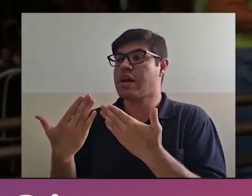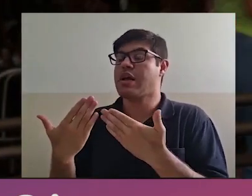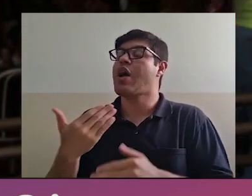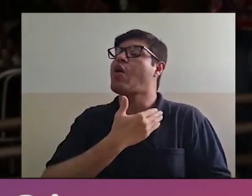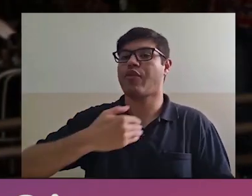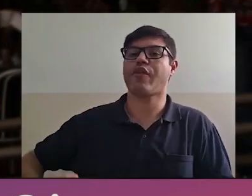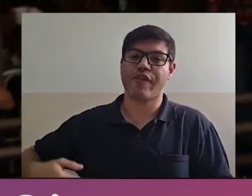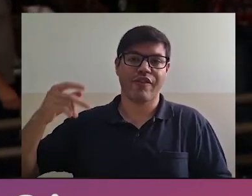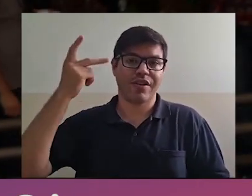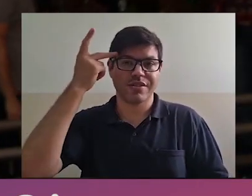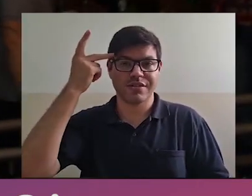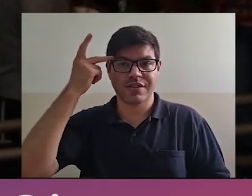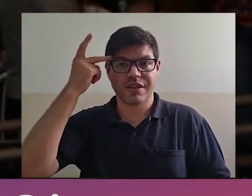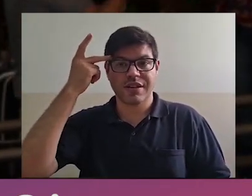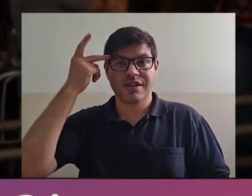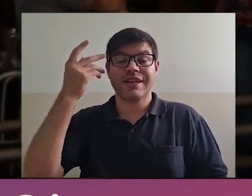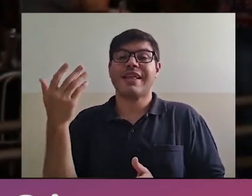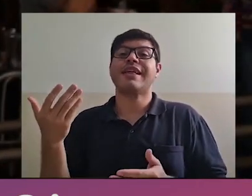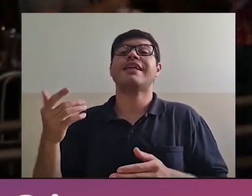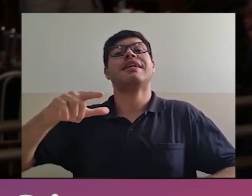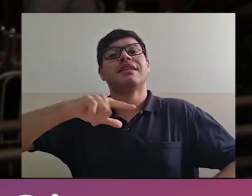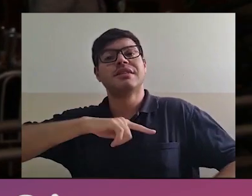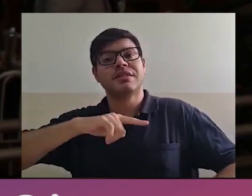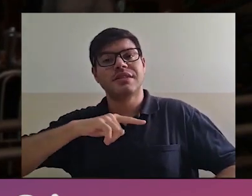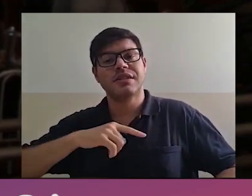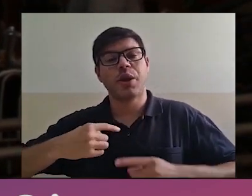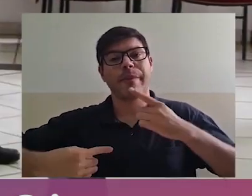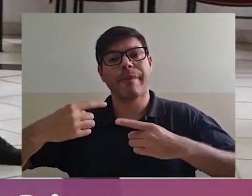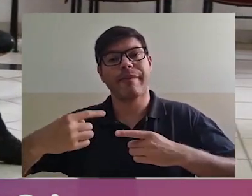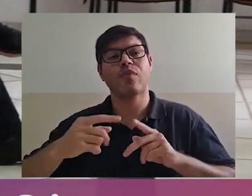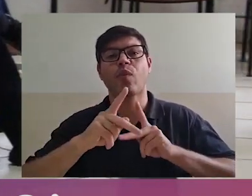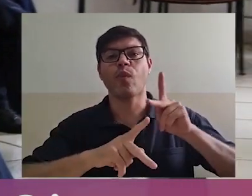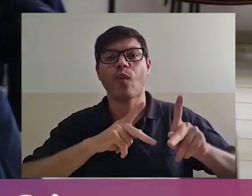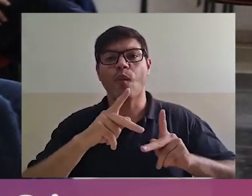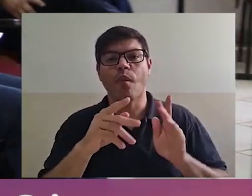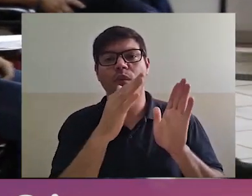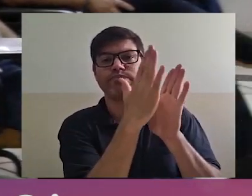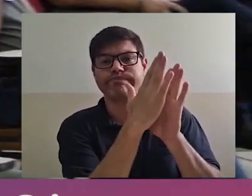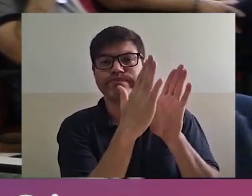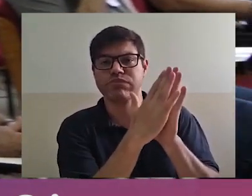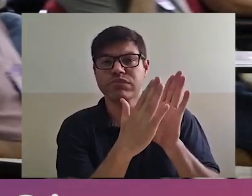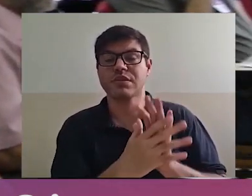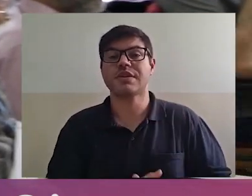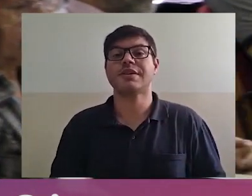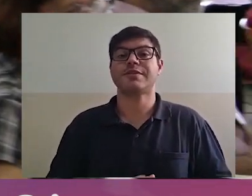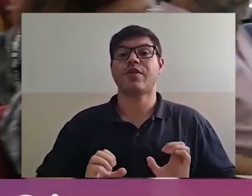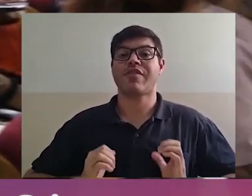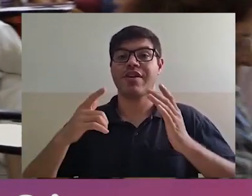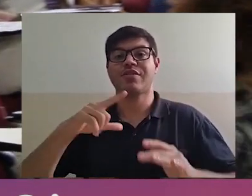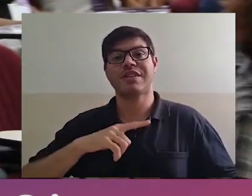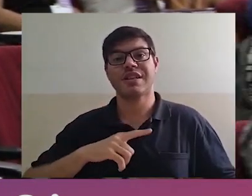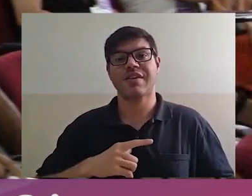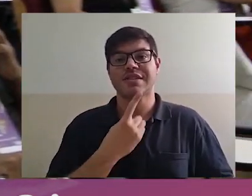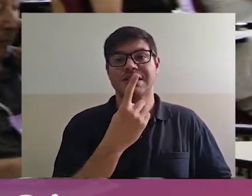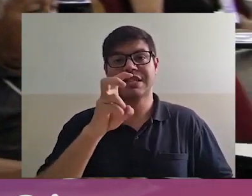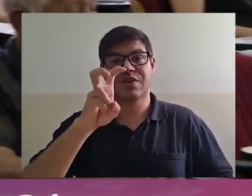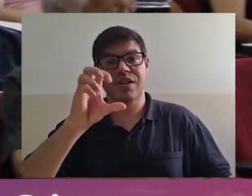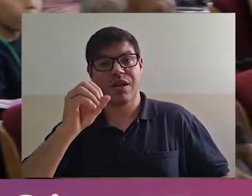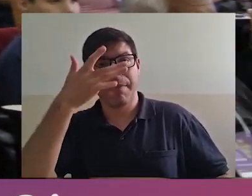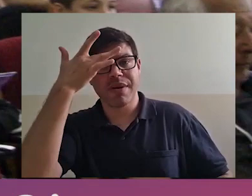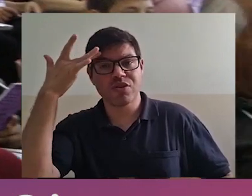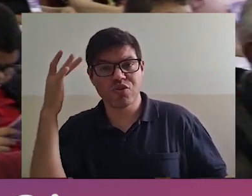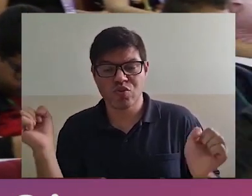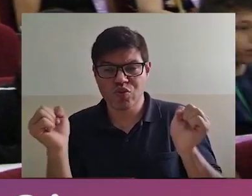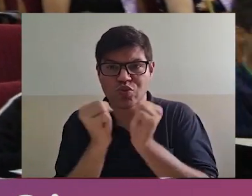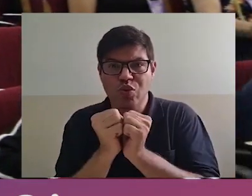decisão firme do governo de estabelecer políticas públicas nesse segmento. O evento contou com a presença de mais de 150 pessoas,